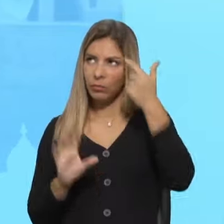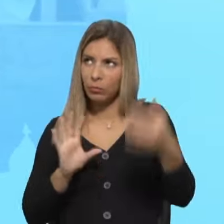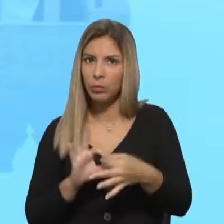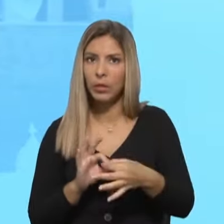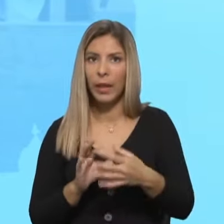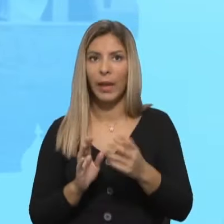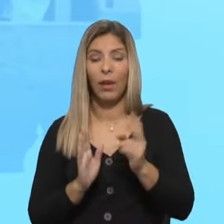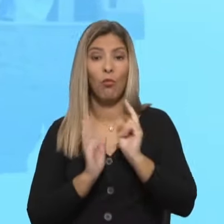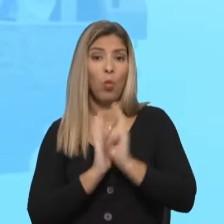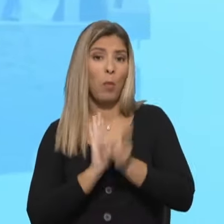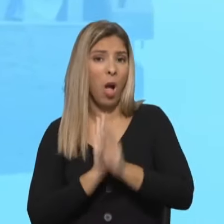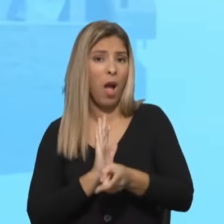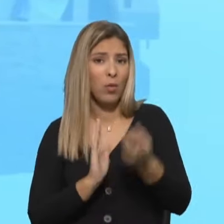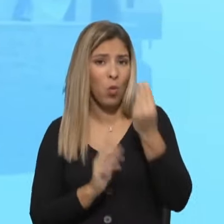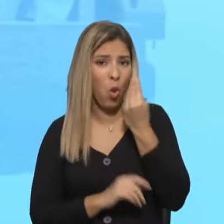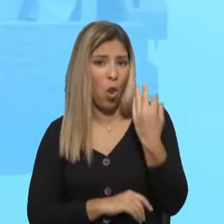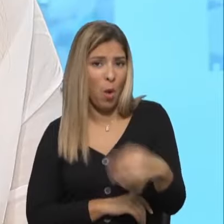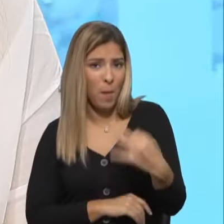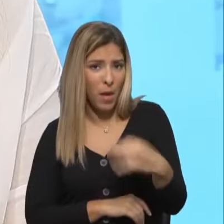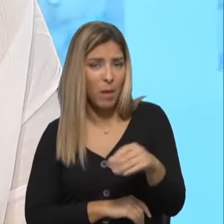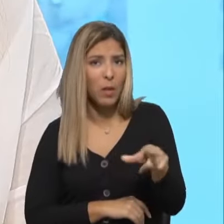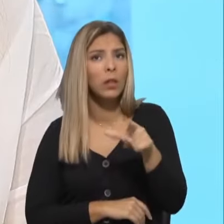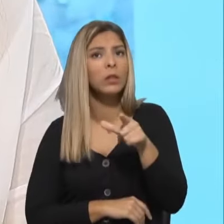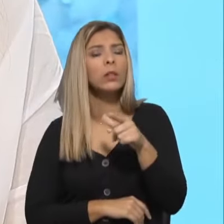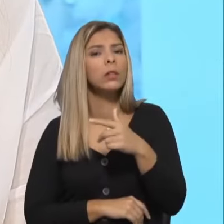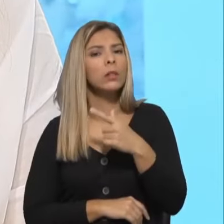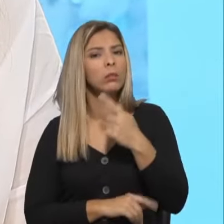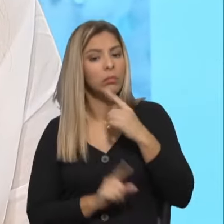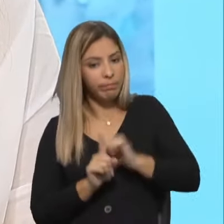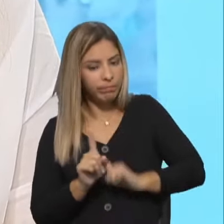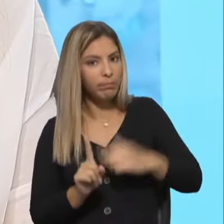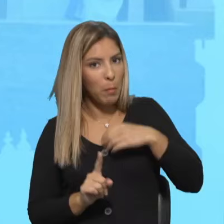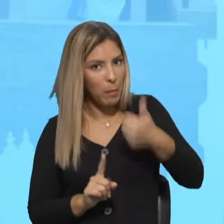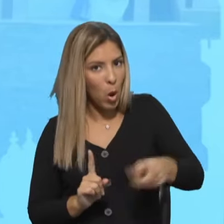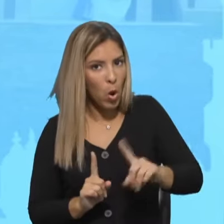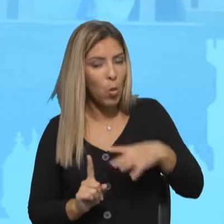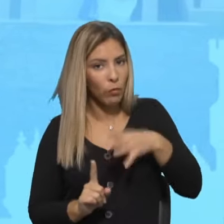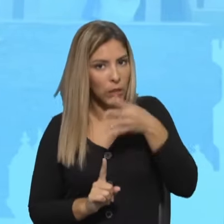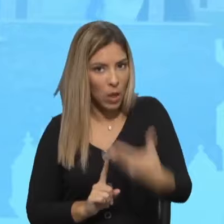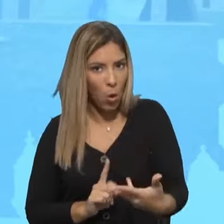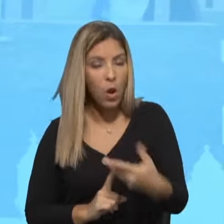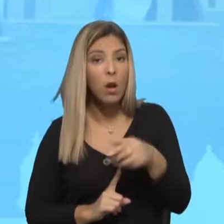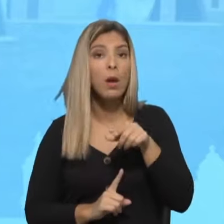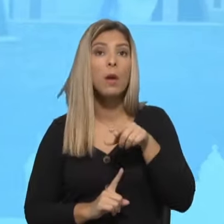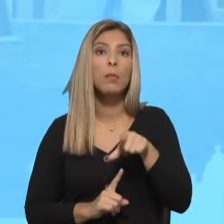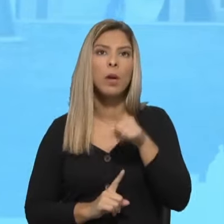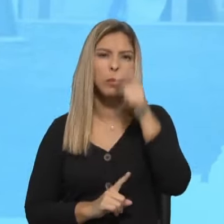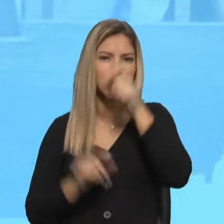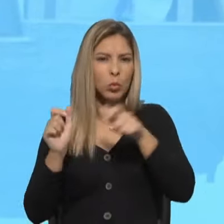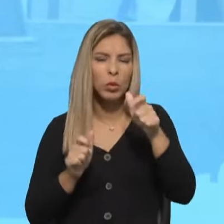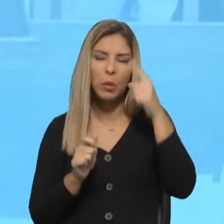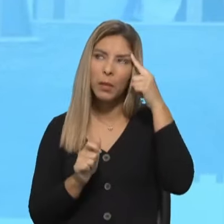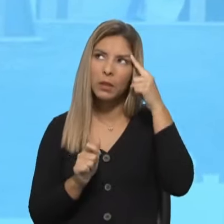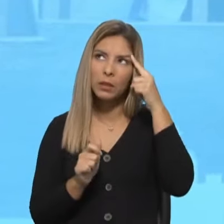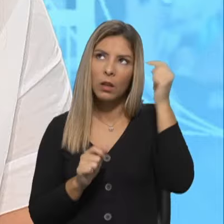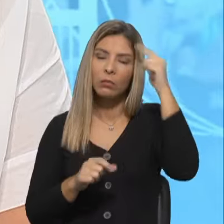vocabulário comum eh mas corrija-me se tiver errada Catarina H as pessoas procuram passar rapidamente pelo